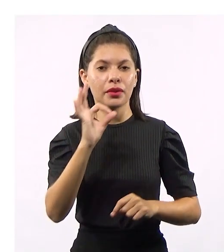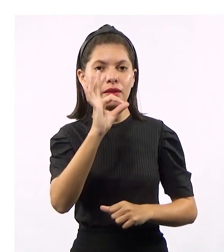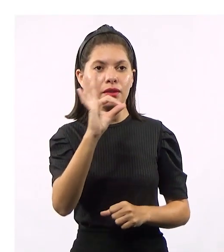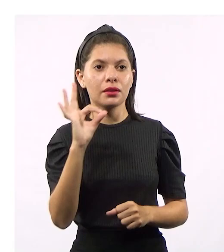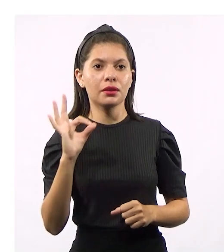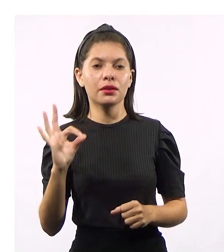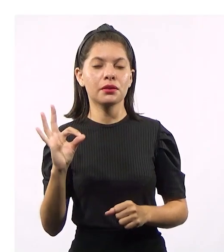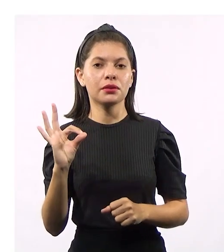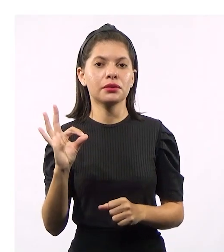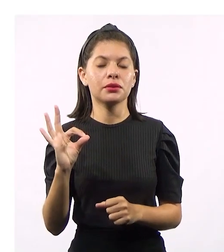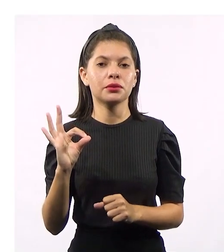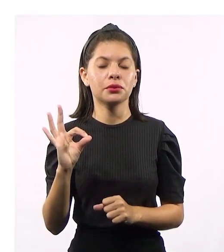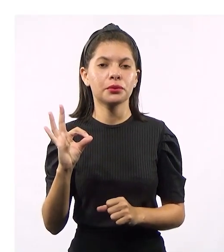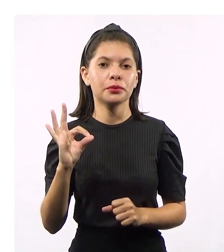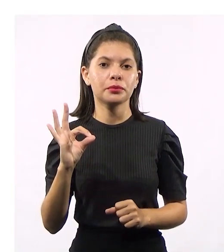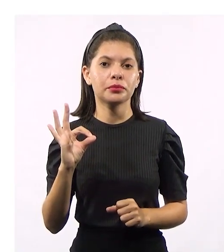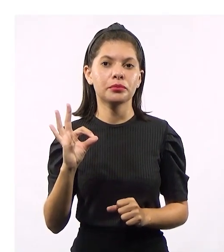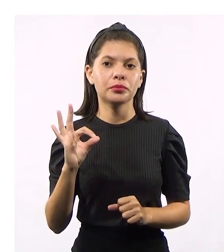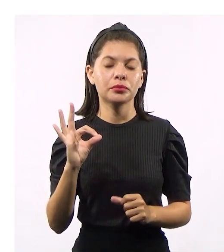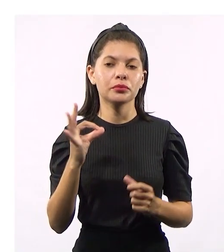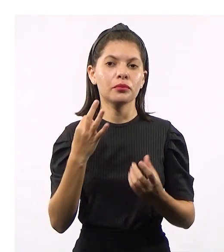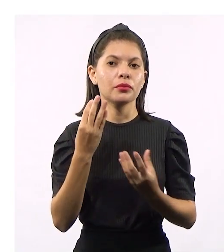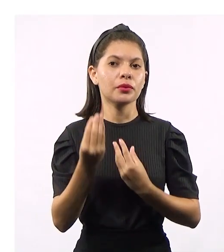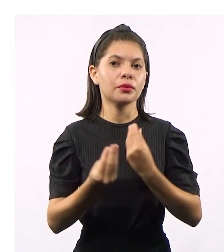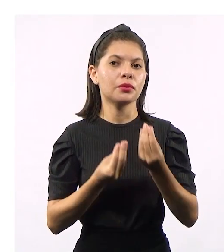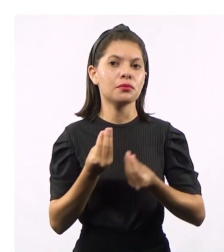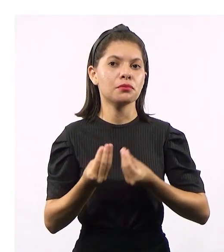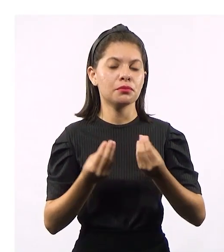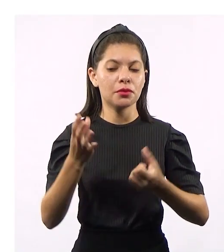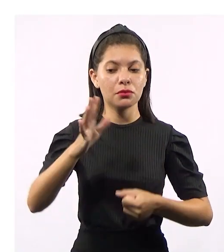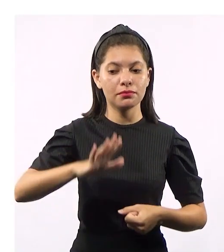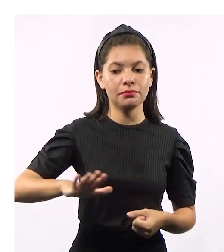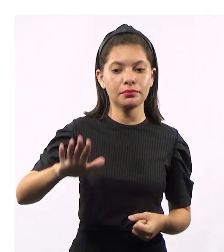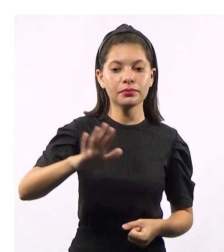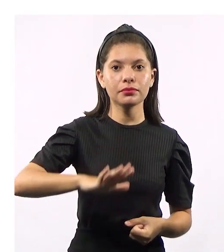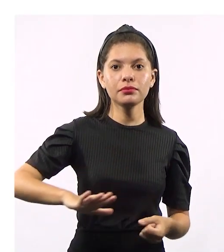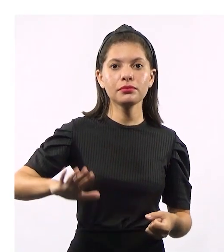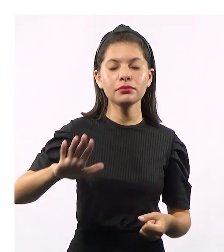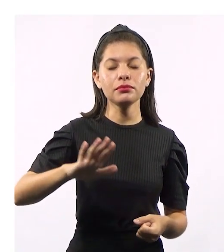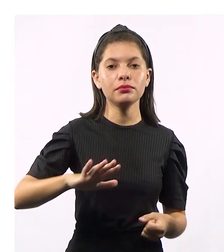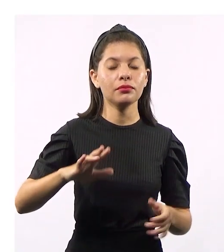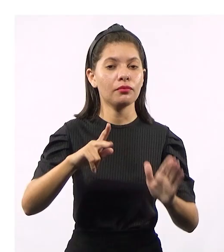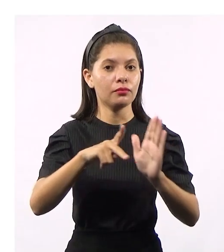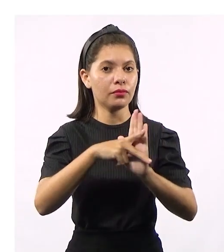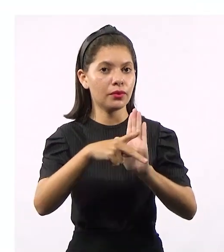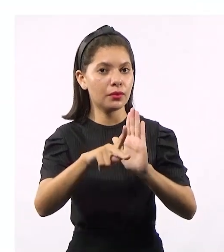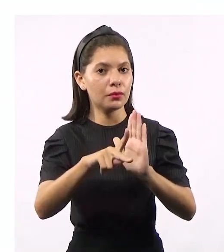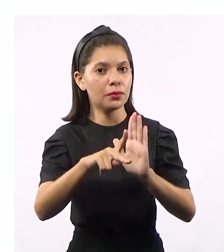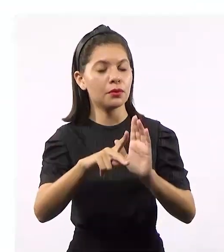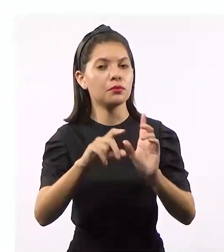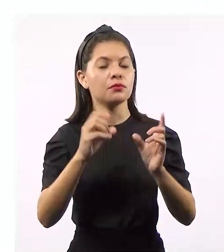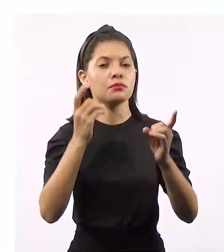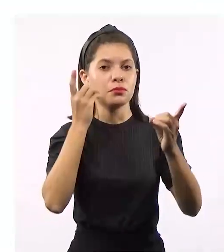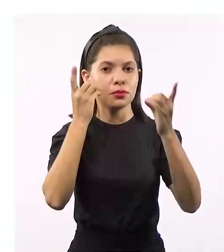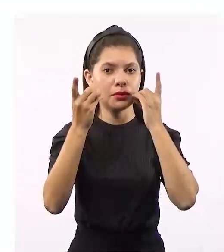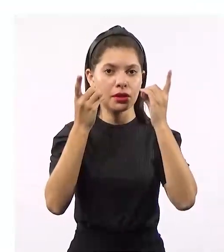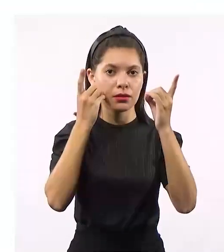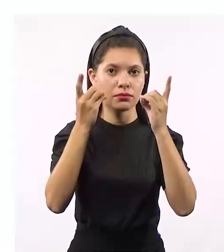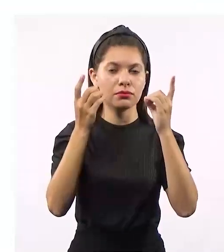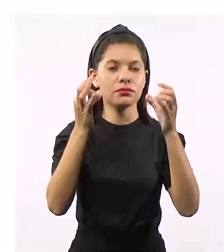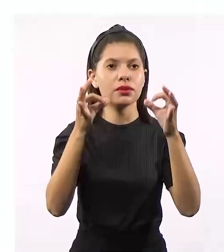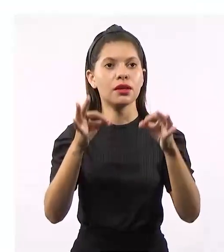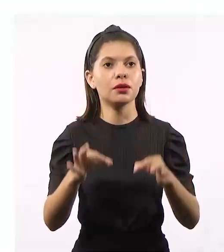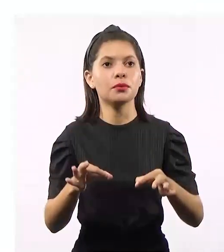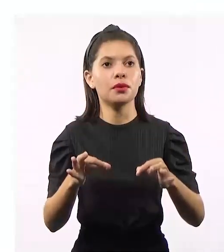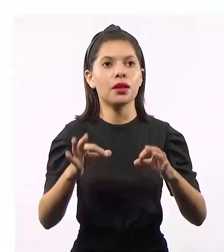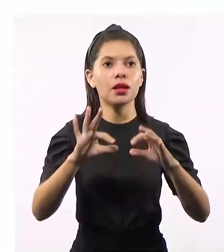pelo relatório do ambiente, ele vai gerar relatórios próprios para esses tipos de dados. Certo? Todos os dados